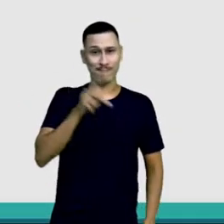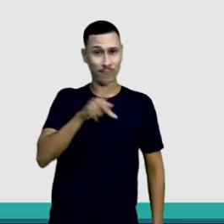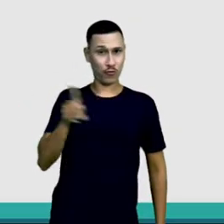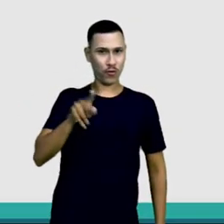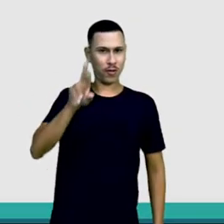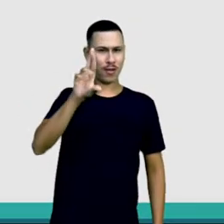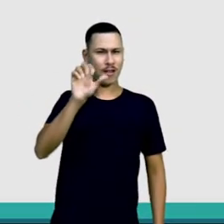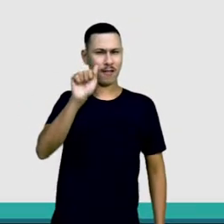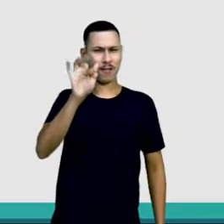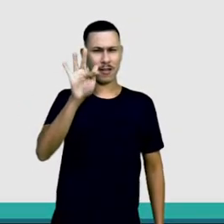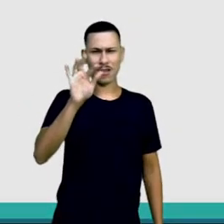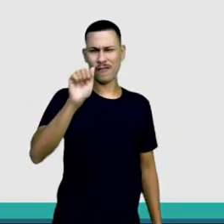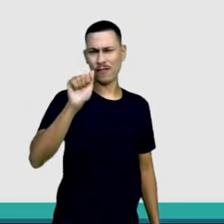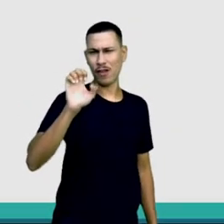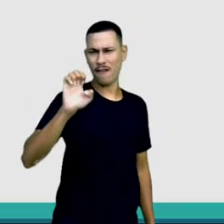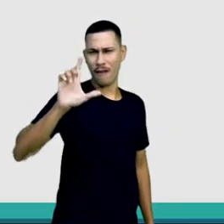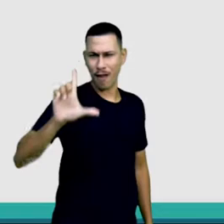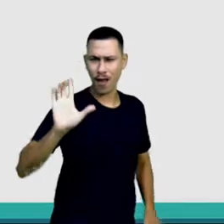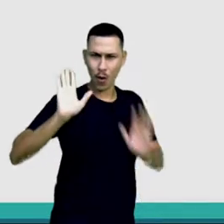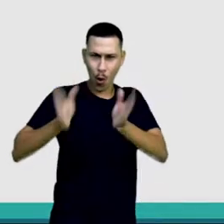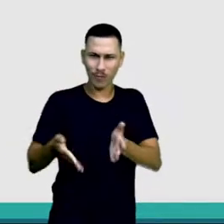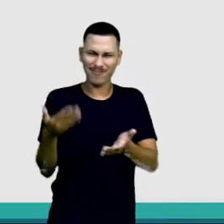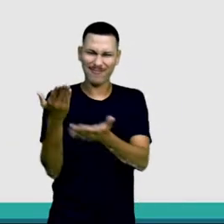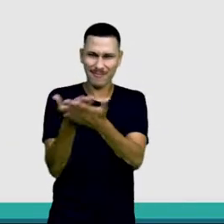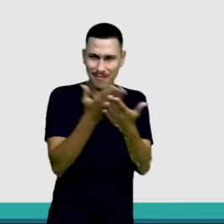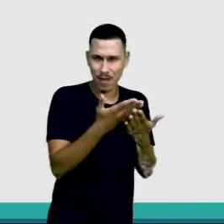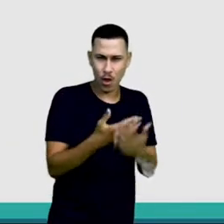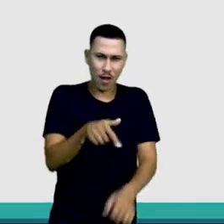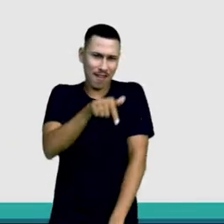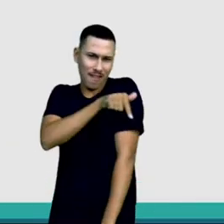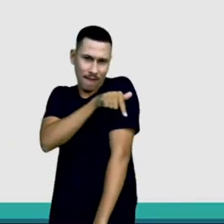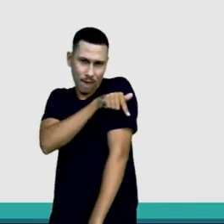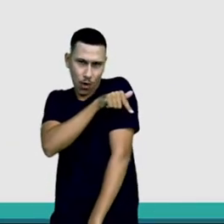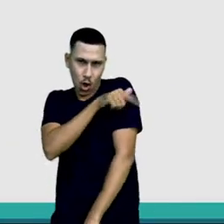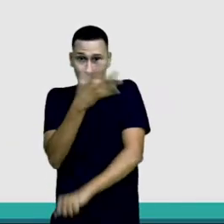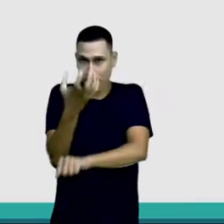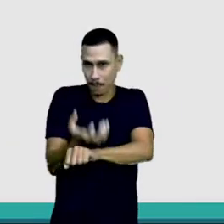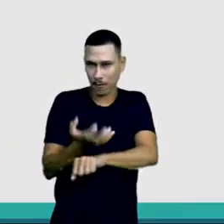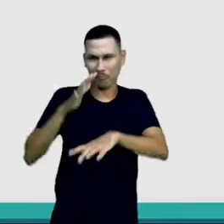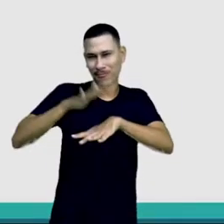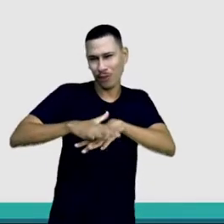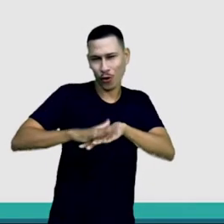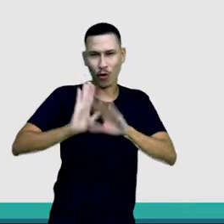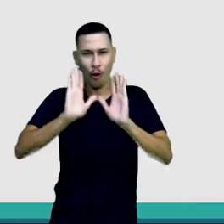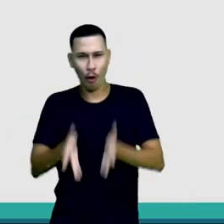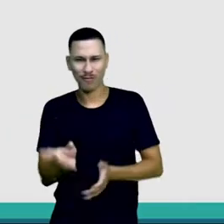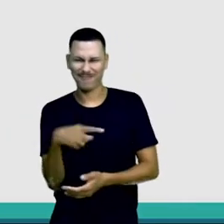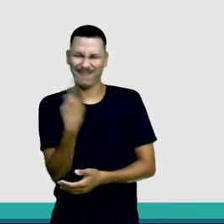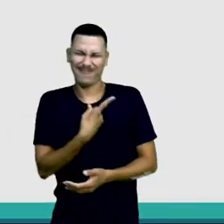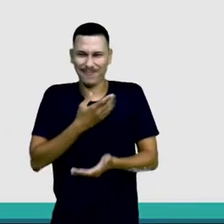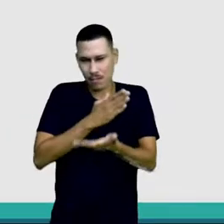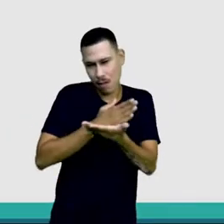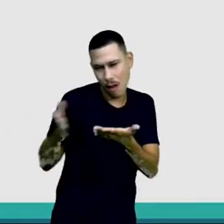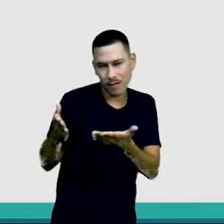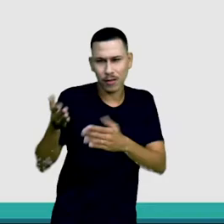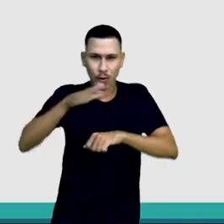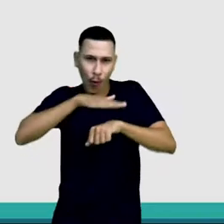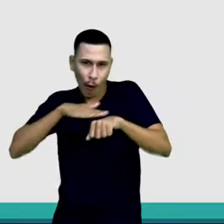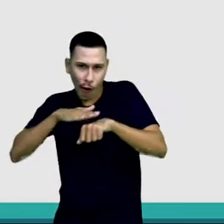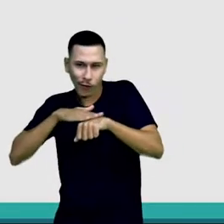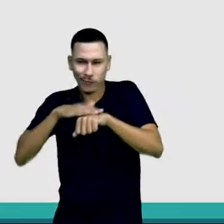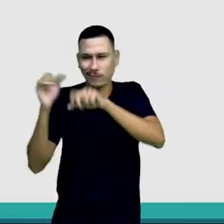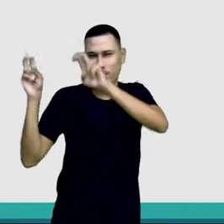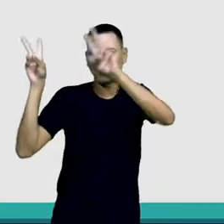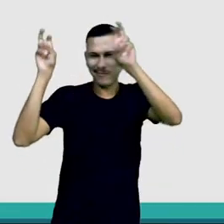aqui hoje para falar com vocês de sétimo ano, mais um pouquinho sobre matemática. E hoje a gente vai começar a falar de um